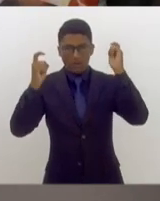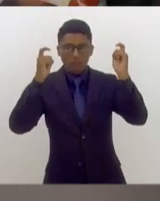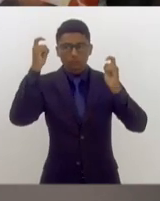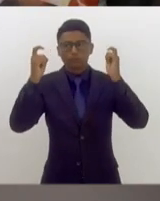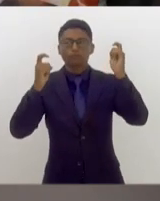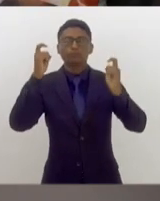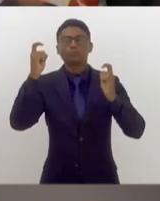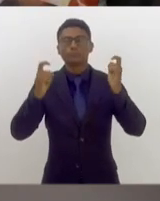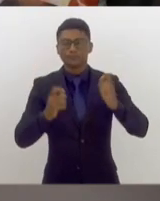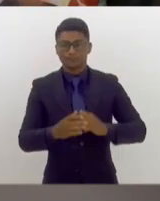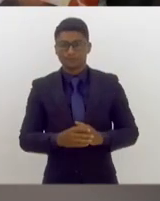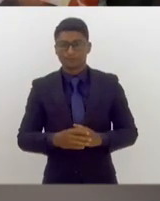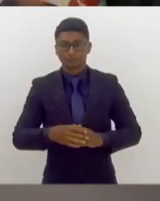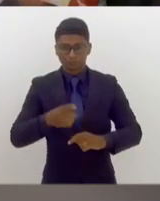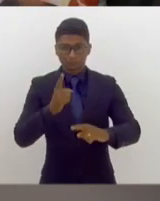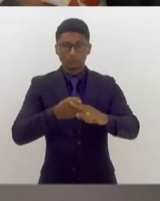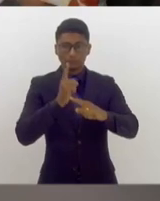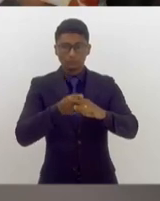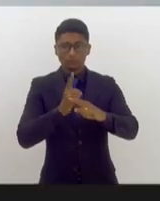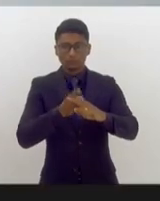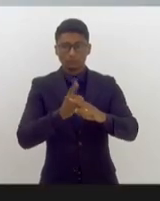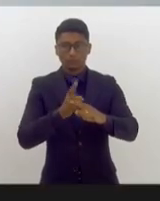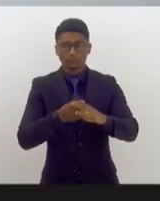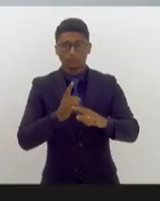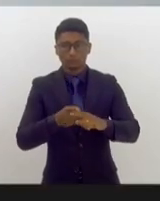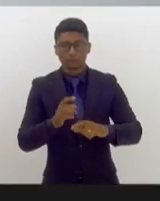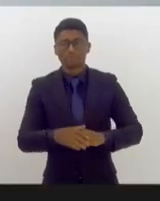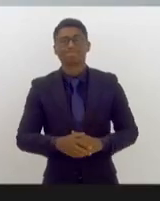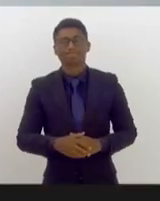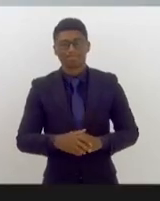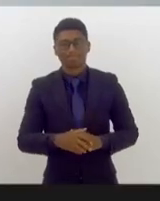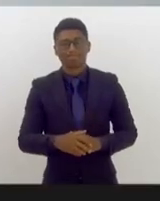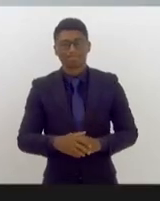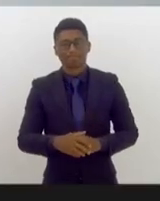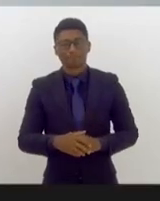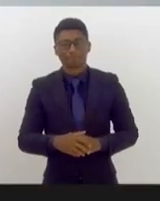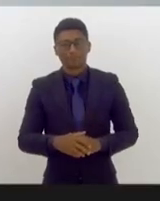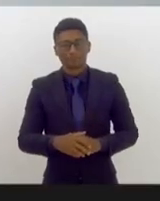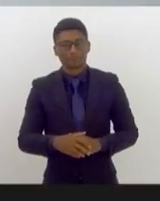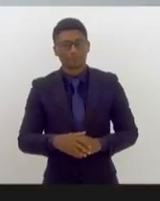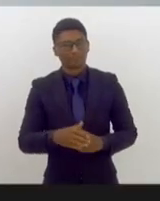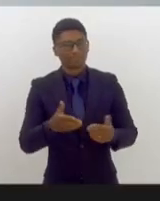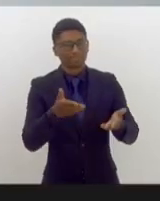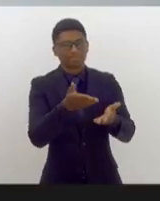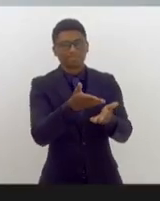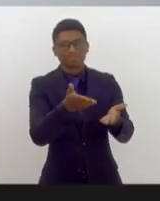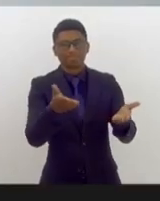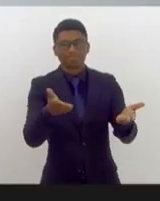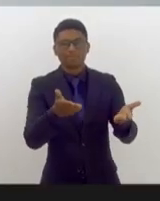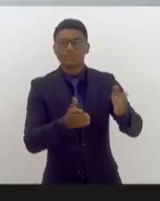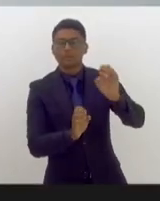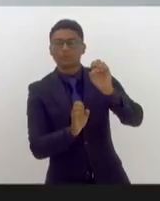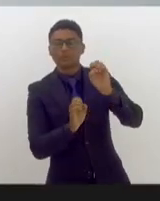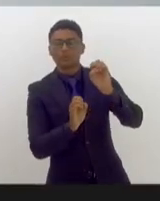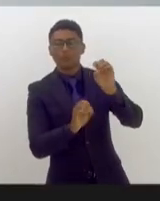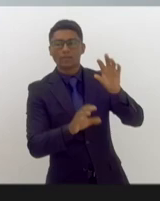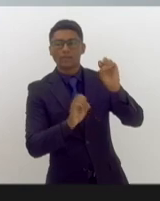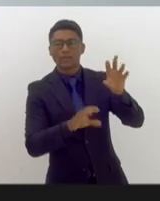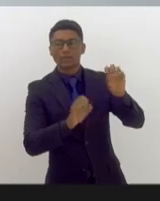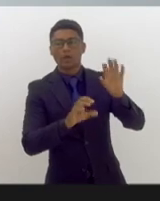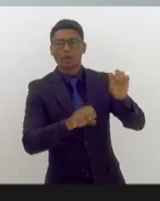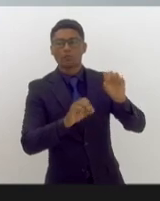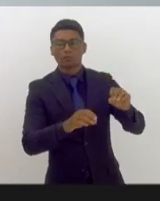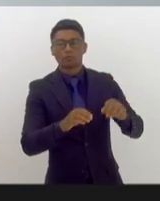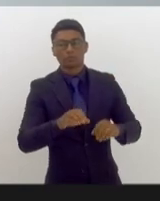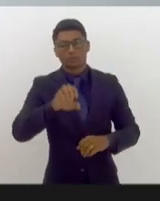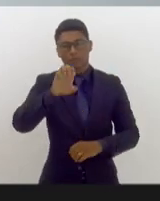a precarização e o desmonte em curso das ofertas de educação de jovens